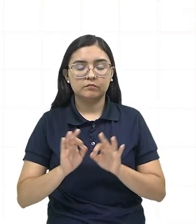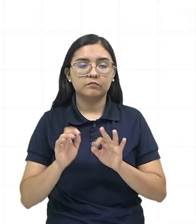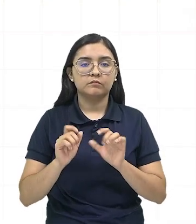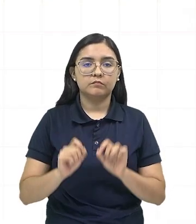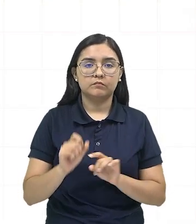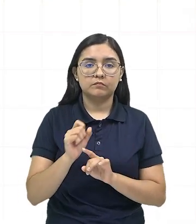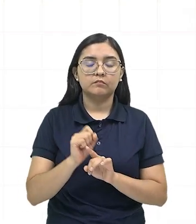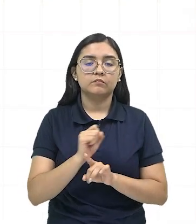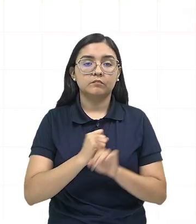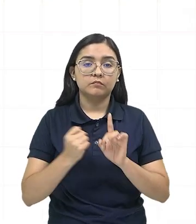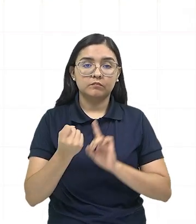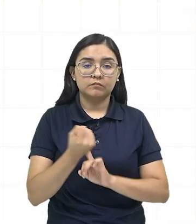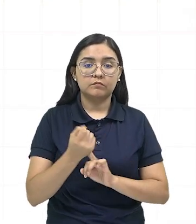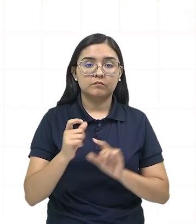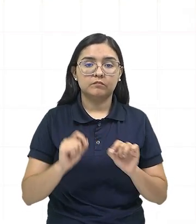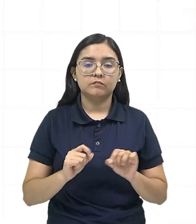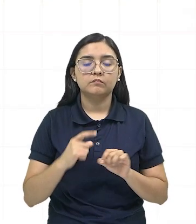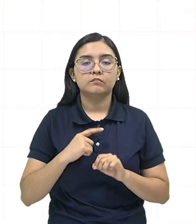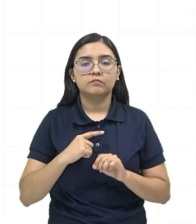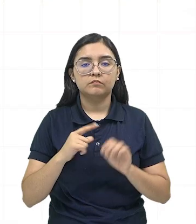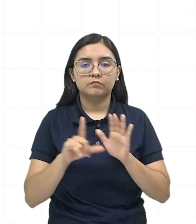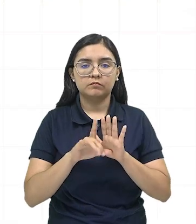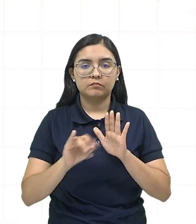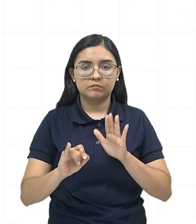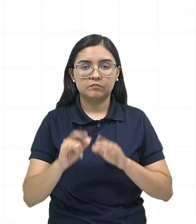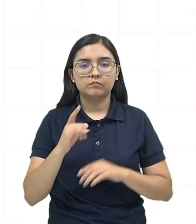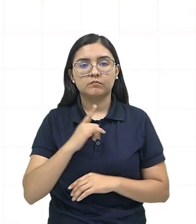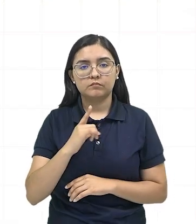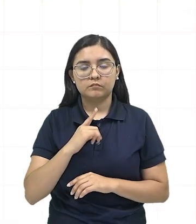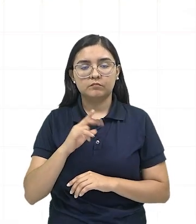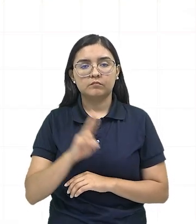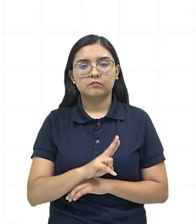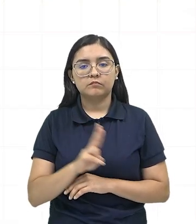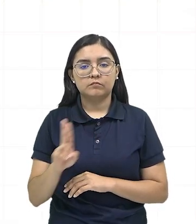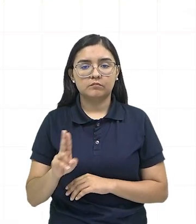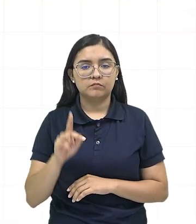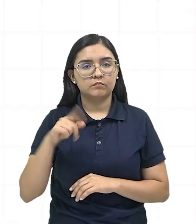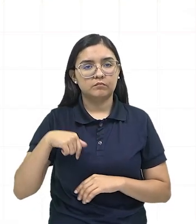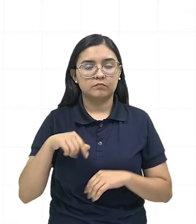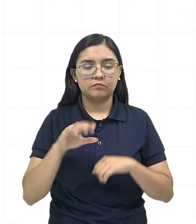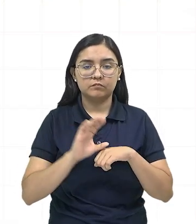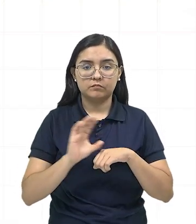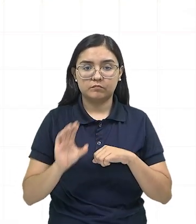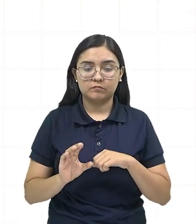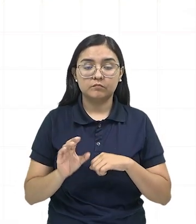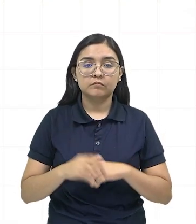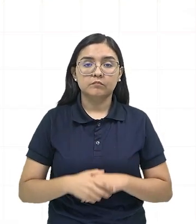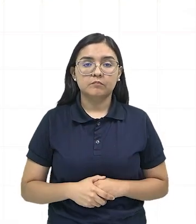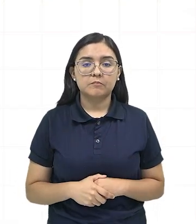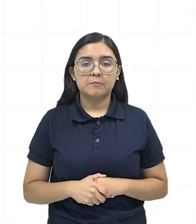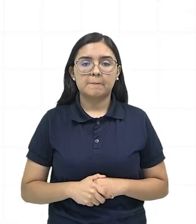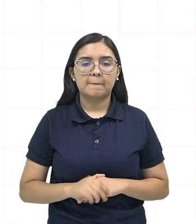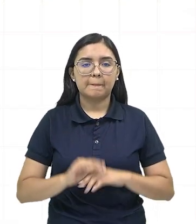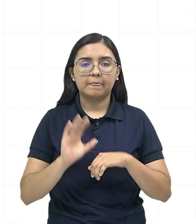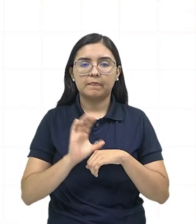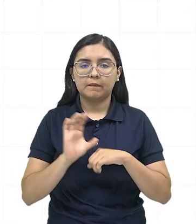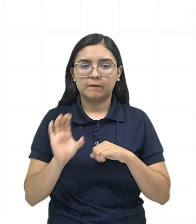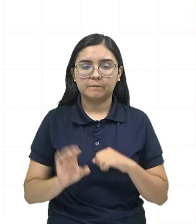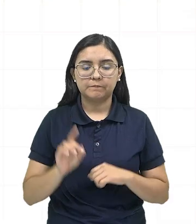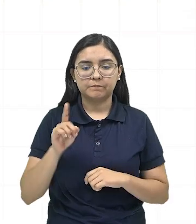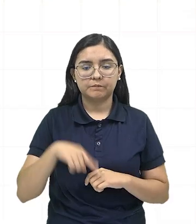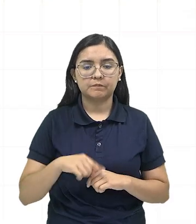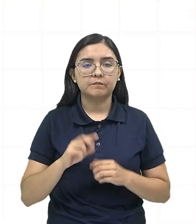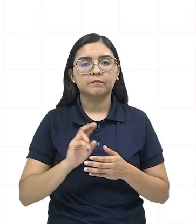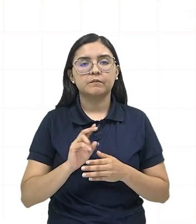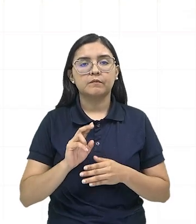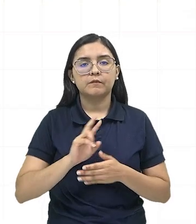sociedade. Nosso conjunto de leis dá-se um nome para isso, né? Nós chamamos de Constituição. Constituição é o